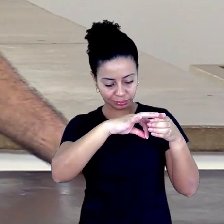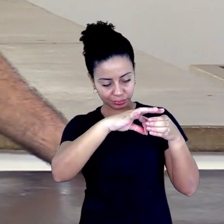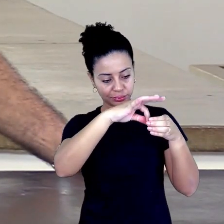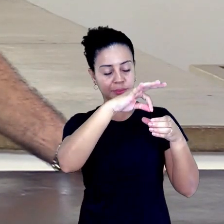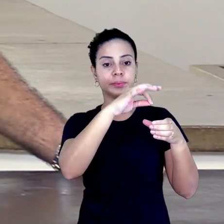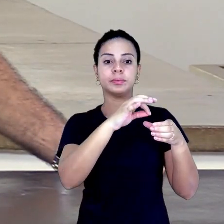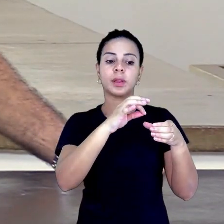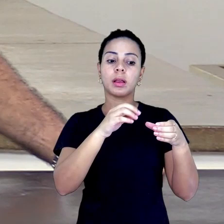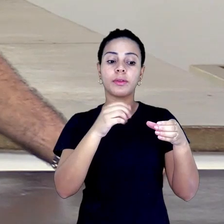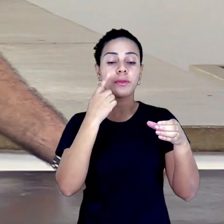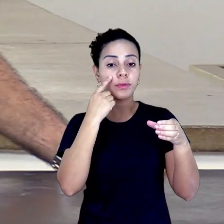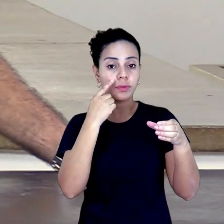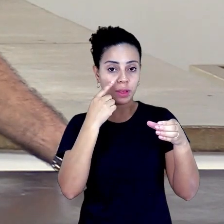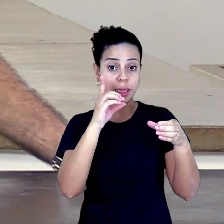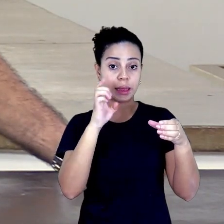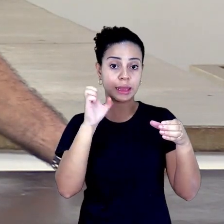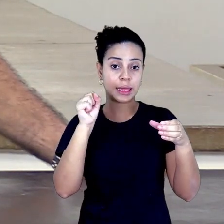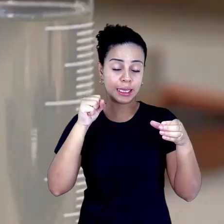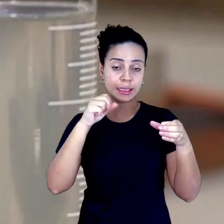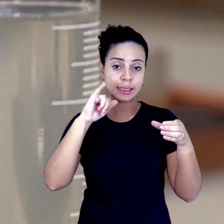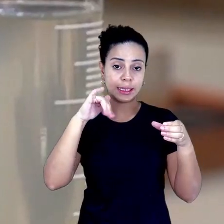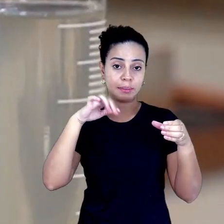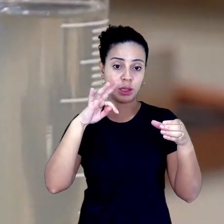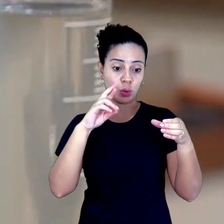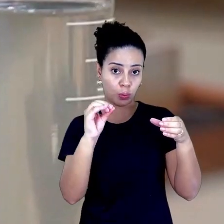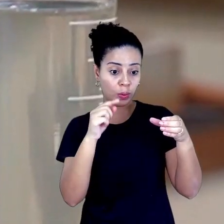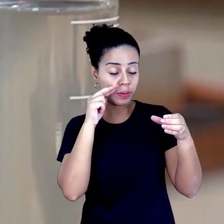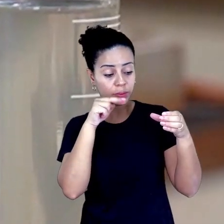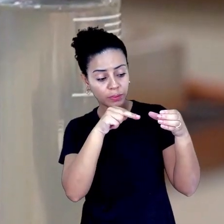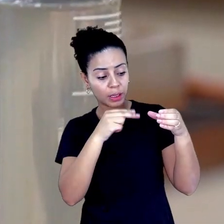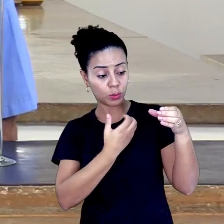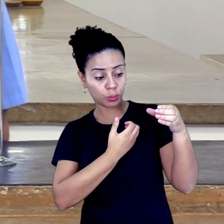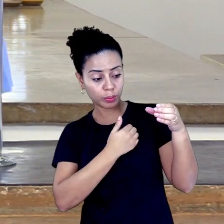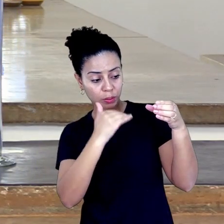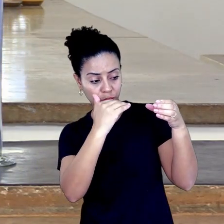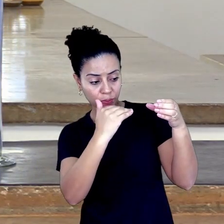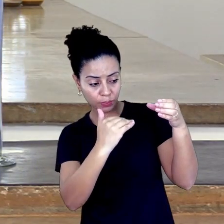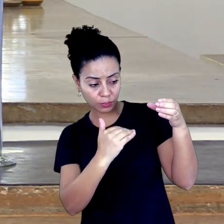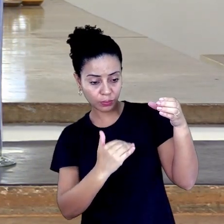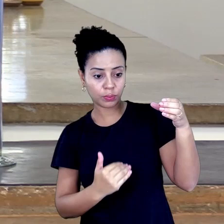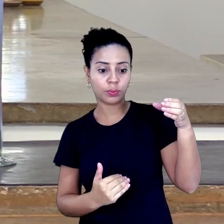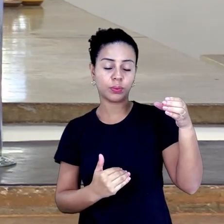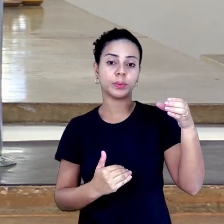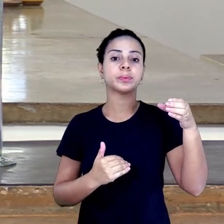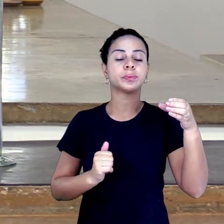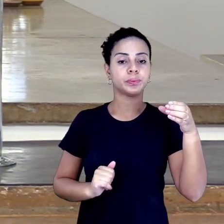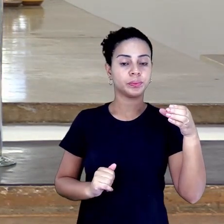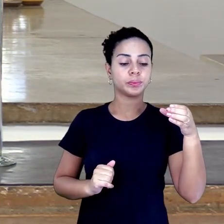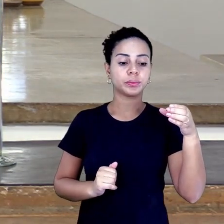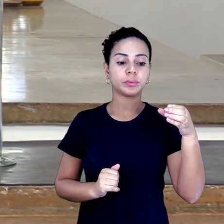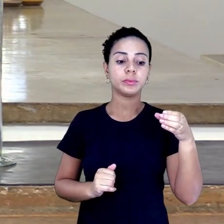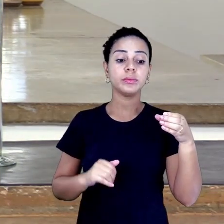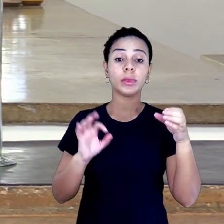dispersão. Todas as leituras devem ser feitas na parte superior do menisco, após o densímetro ter ficado em